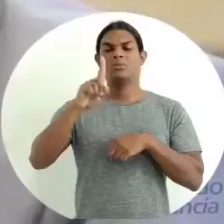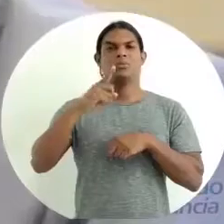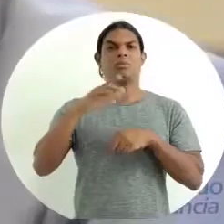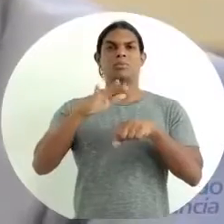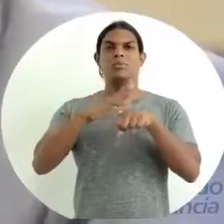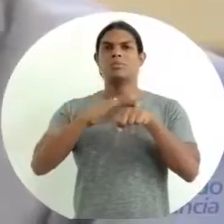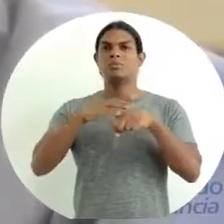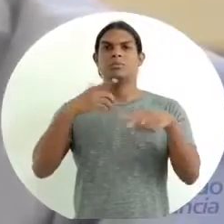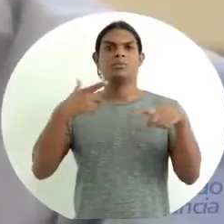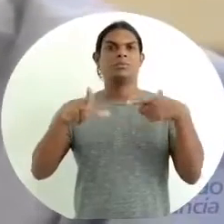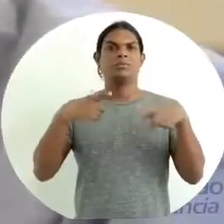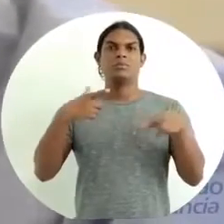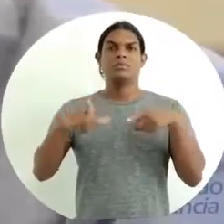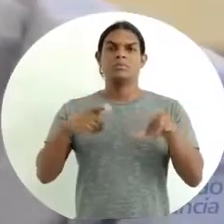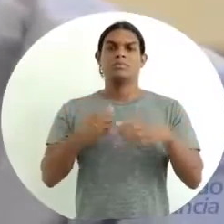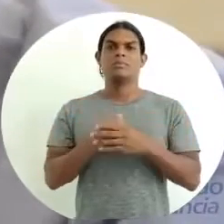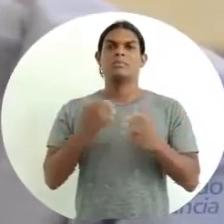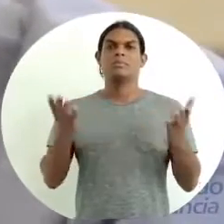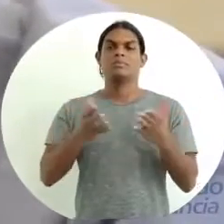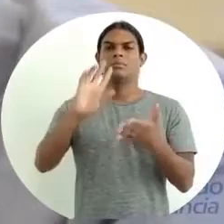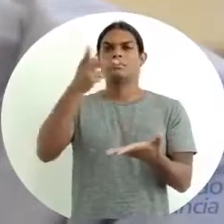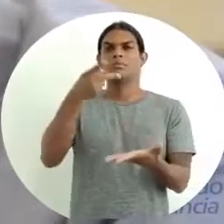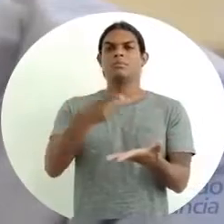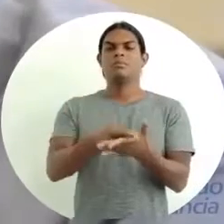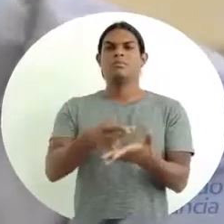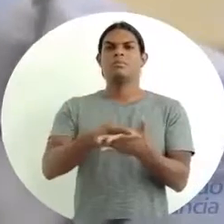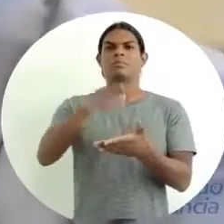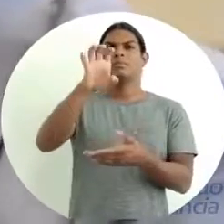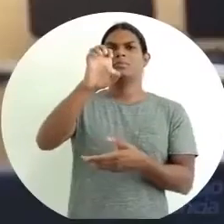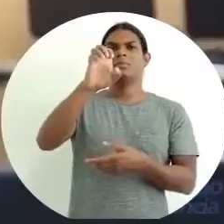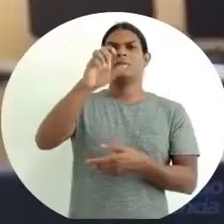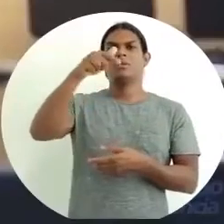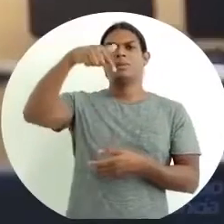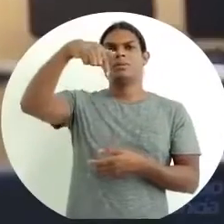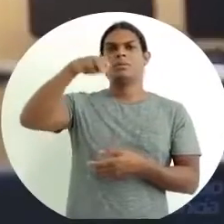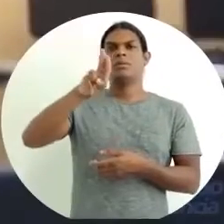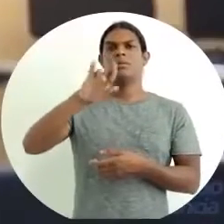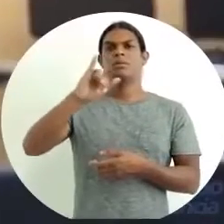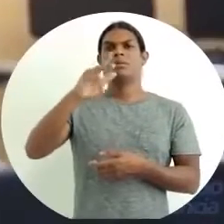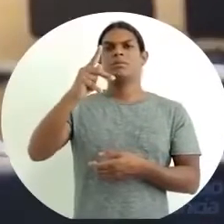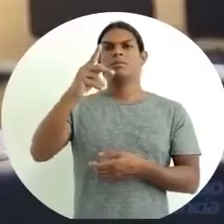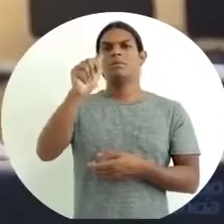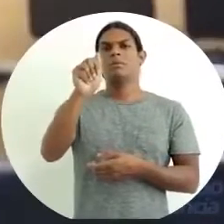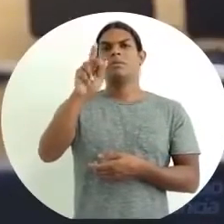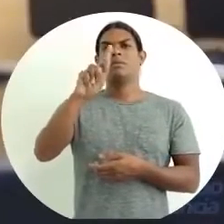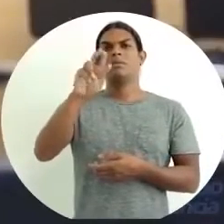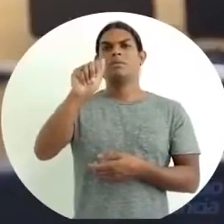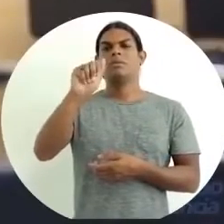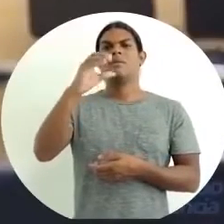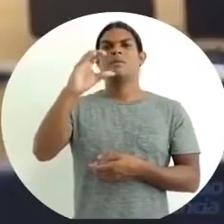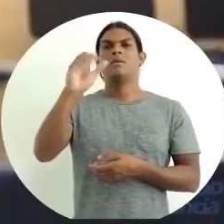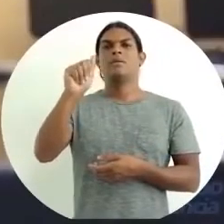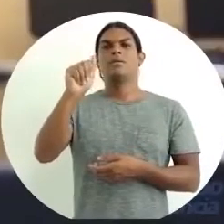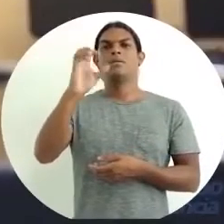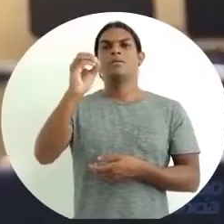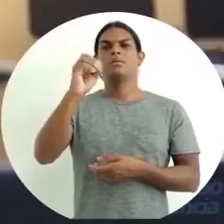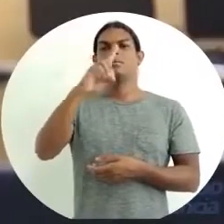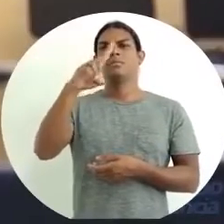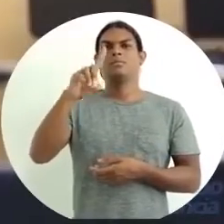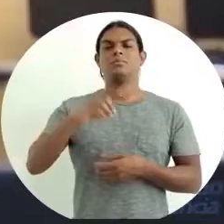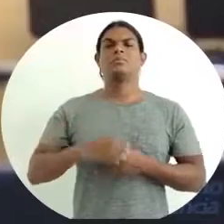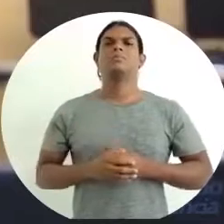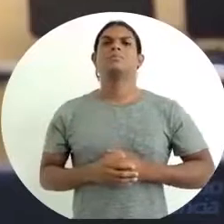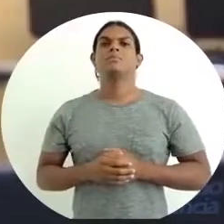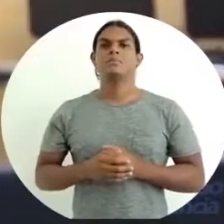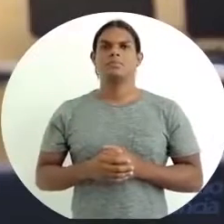trabalho. E agora vamos ver os acidentes por equiparação. Tá? Os acidentes por equiparação, nós vamos encontrar logo de